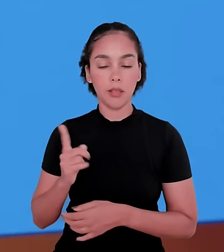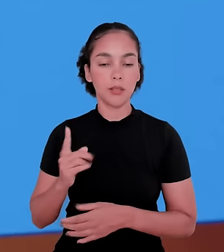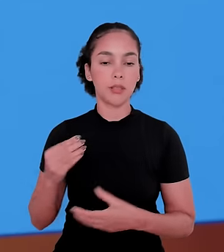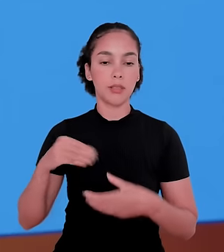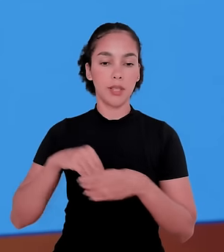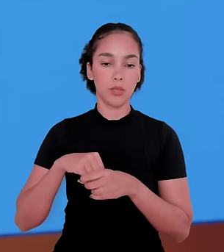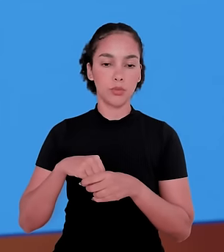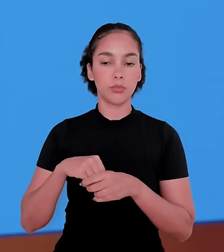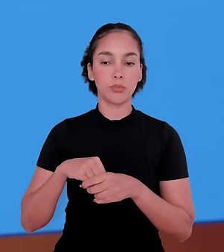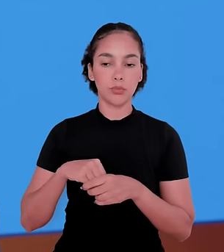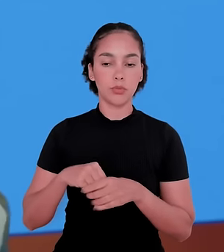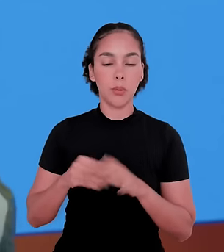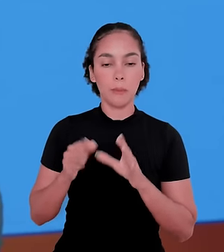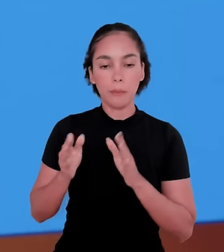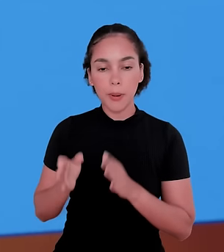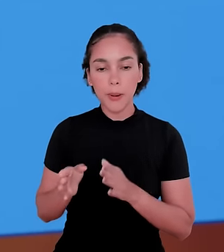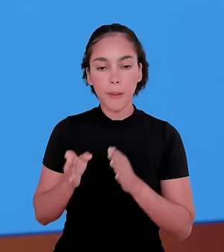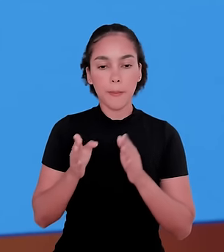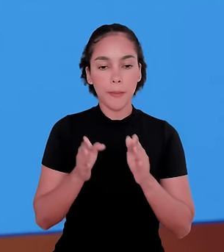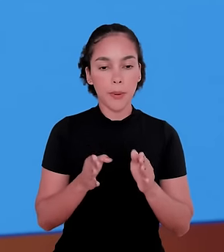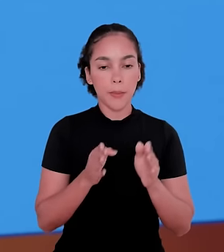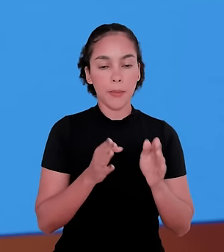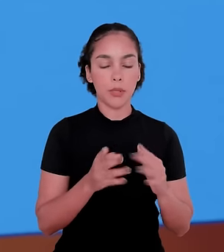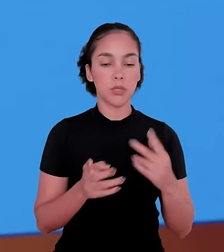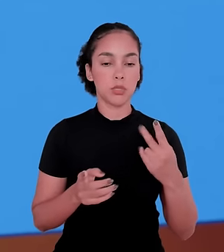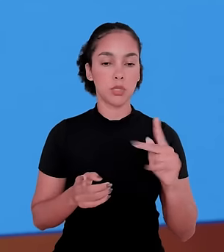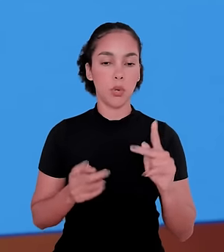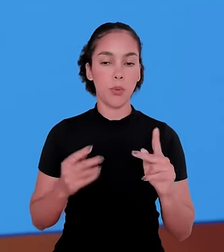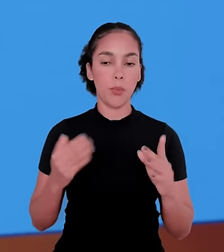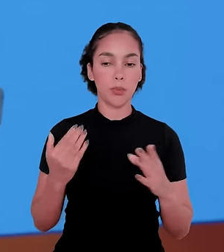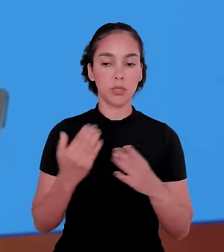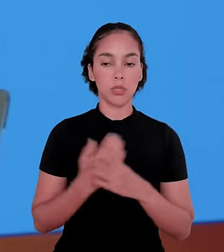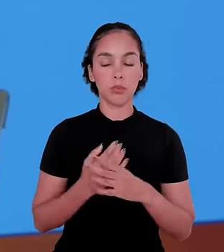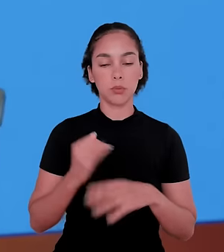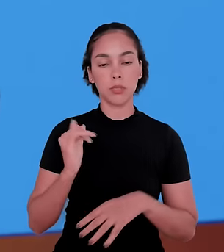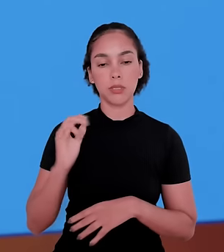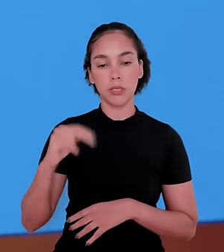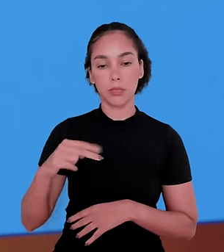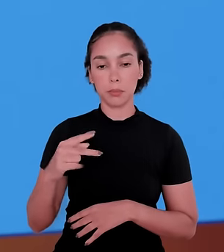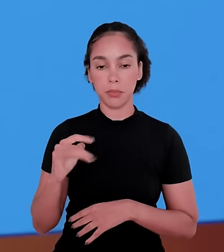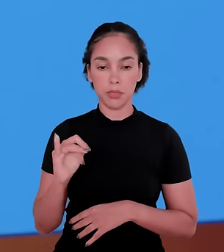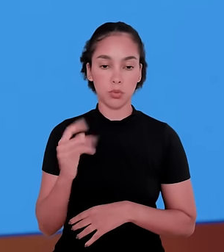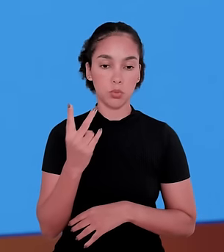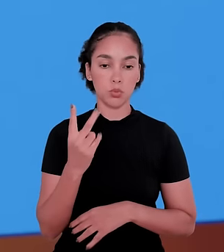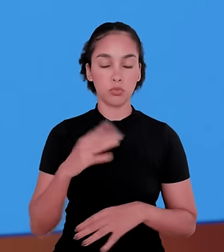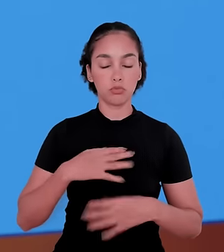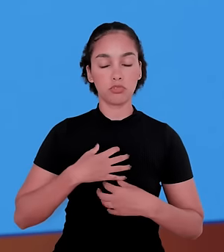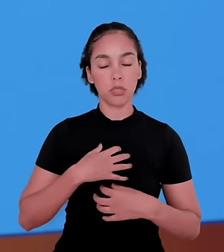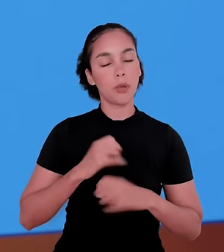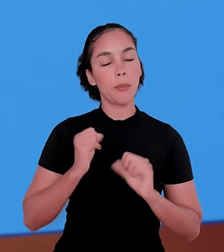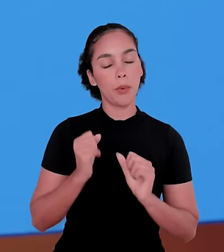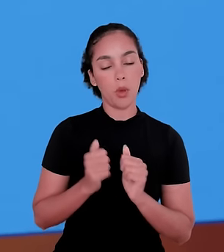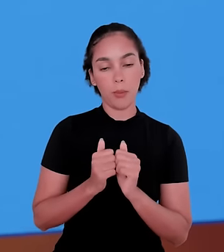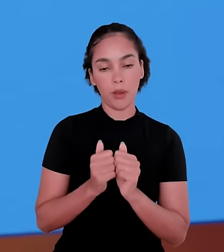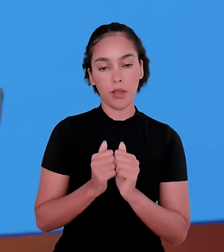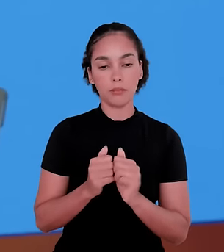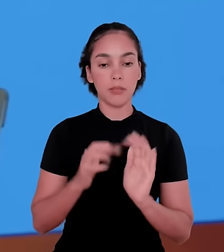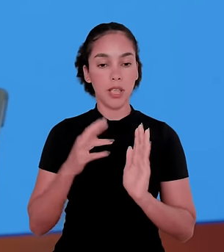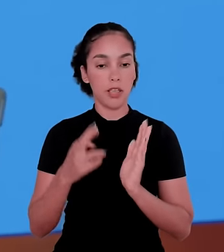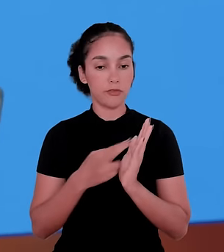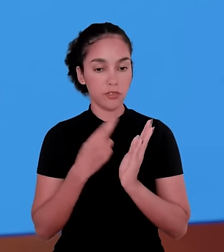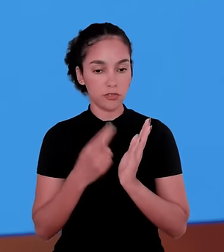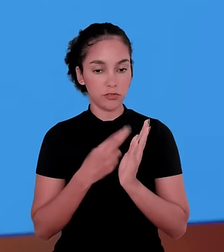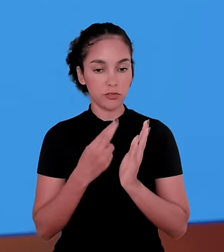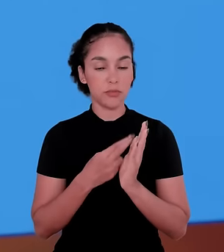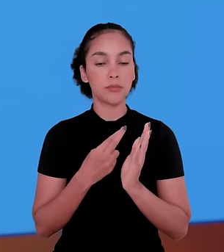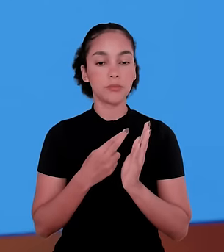tá naquele naquele passo a passo do seu processo do do INPI Então são duas formas que você pode acompanhar através da revista